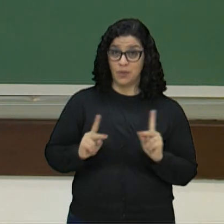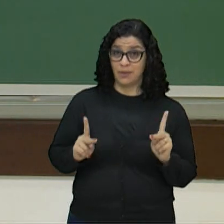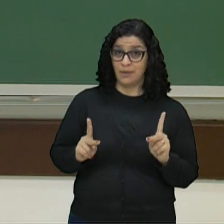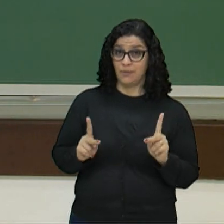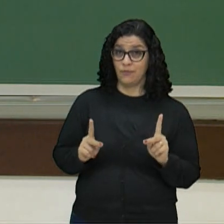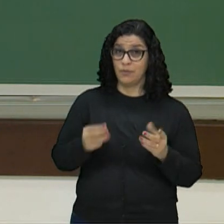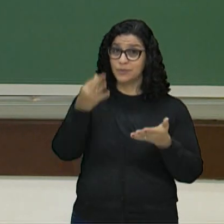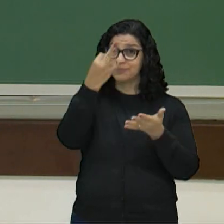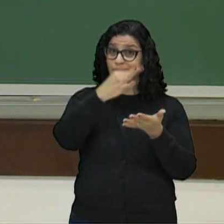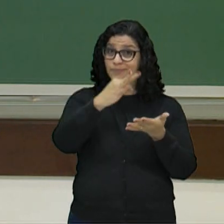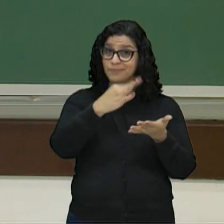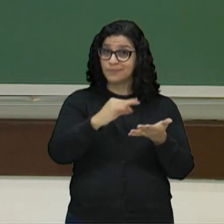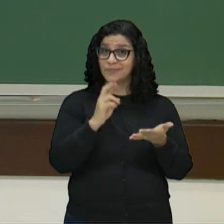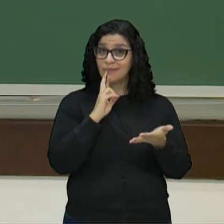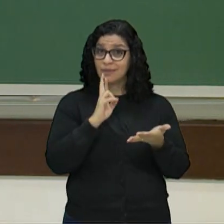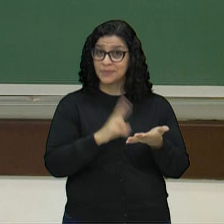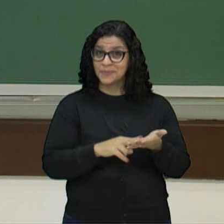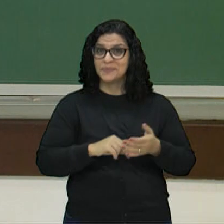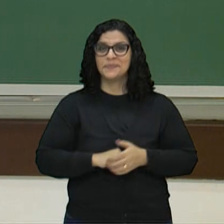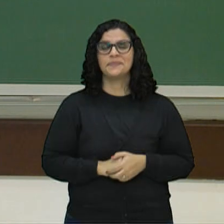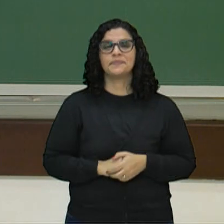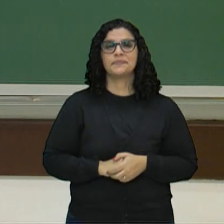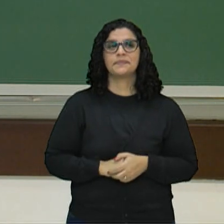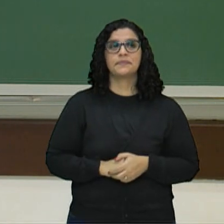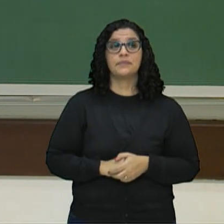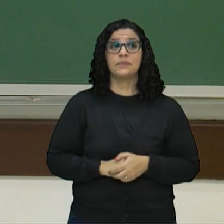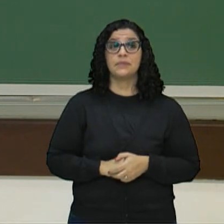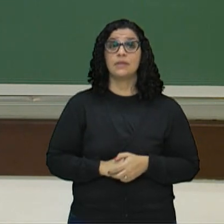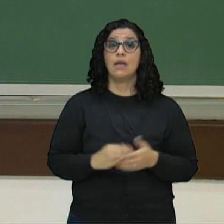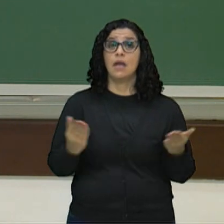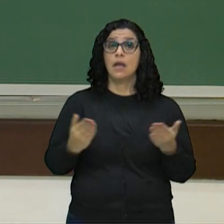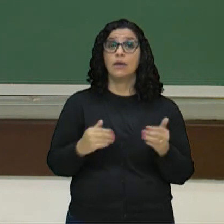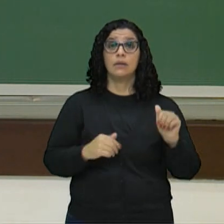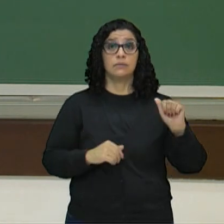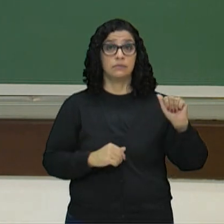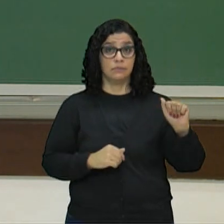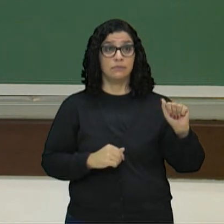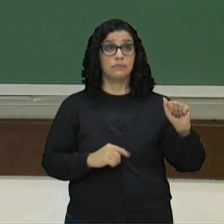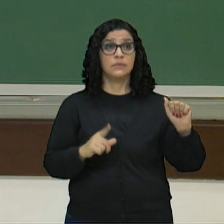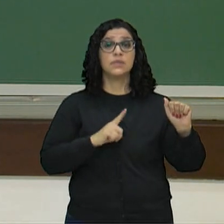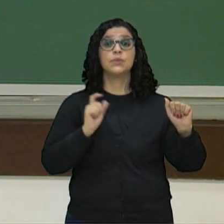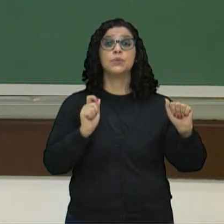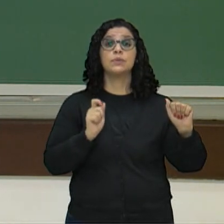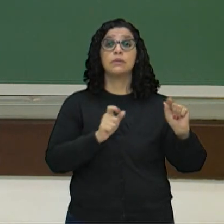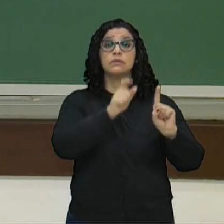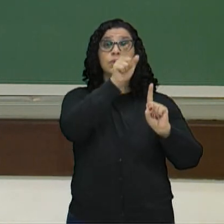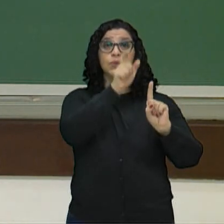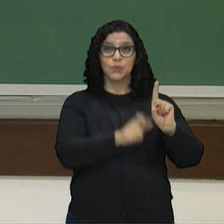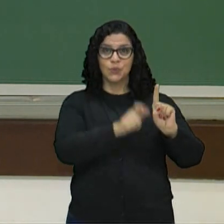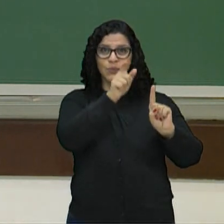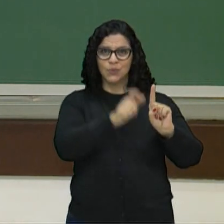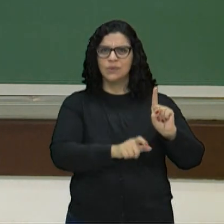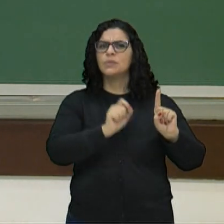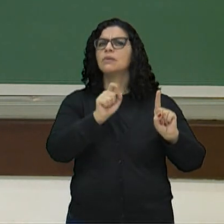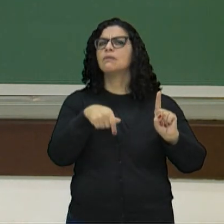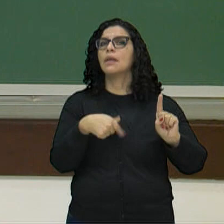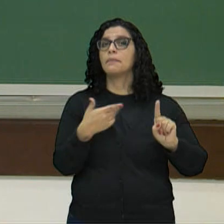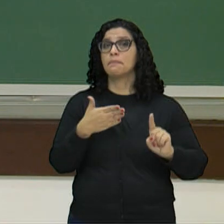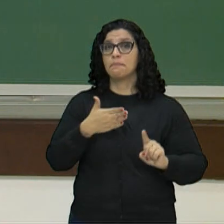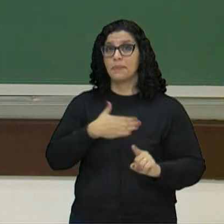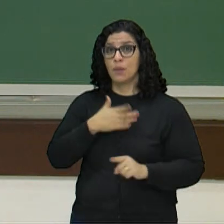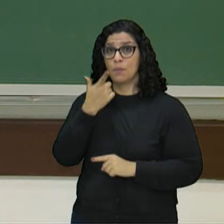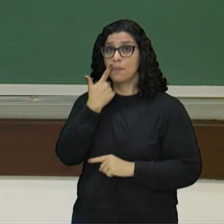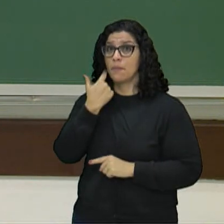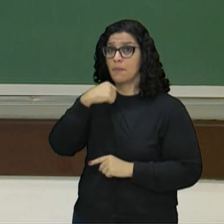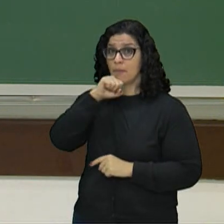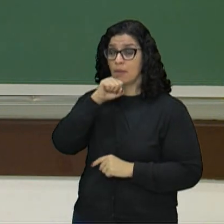Ok, vamos para respostas? Nós destacamos então o sujeito dessa oração, meu